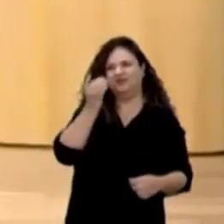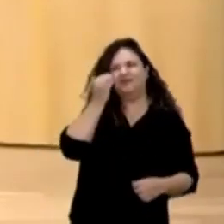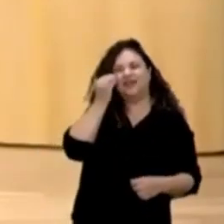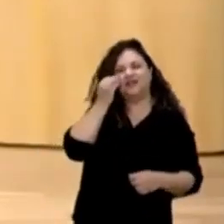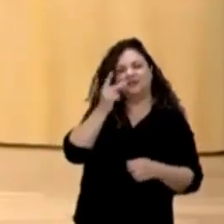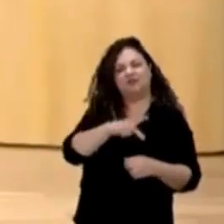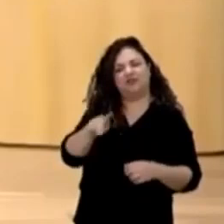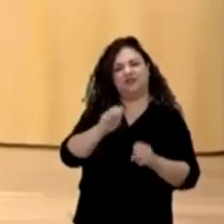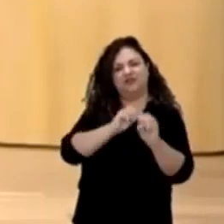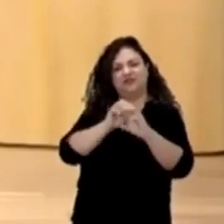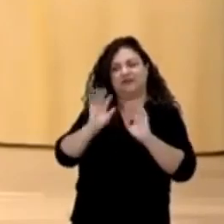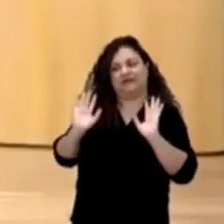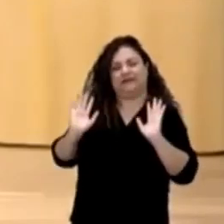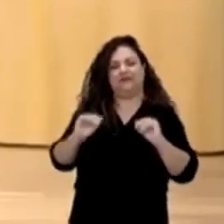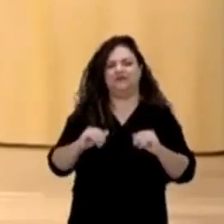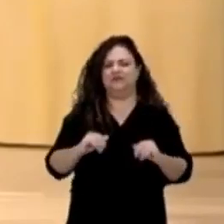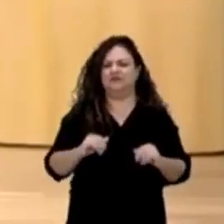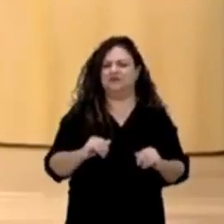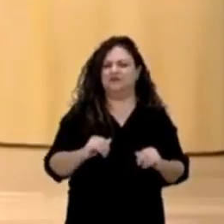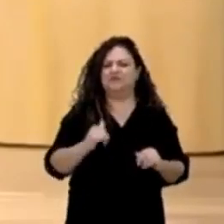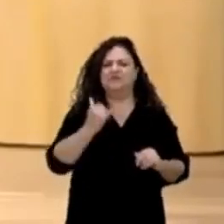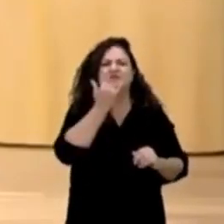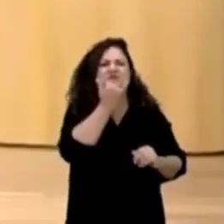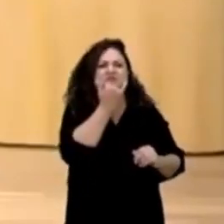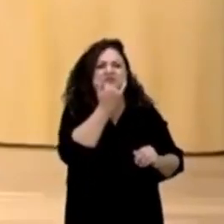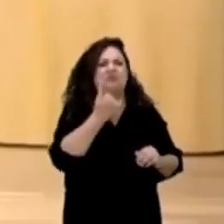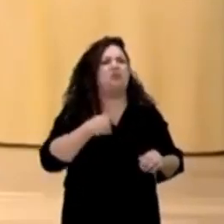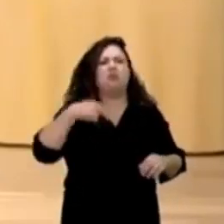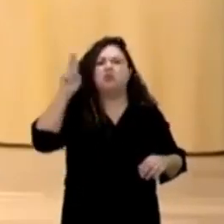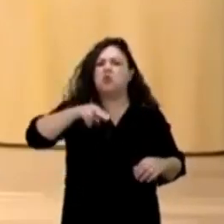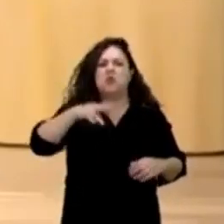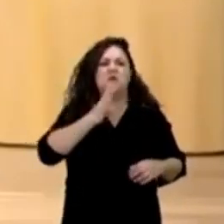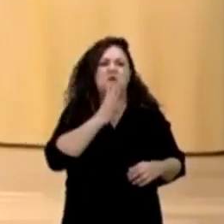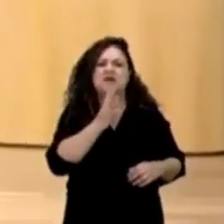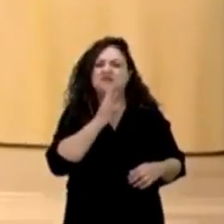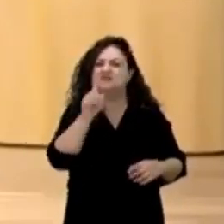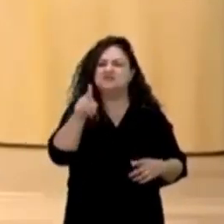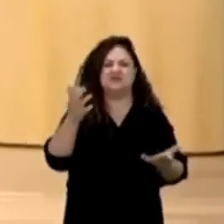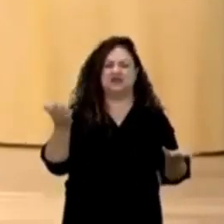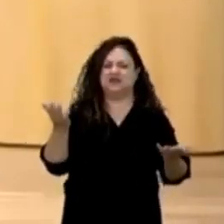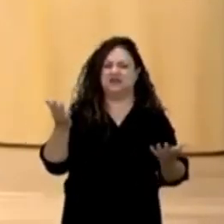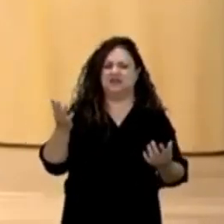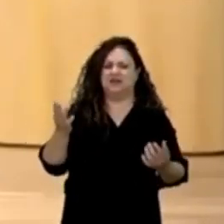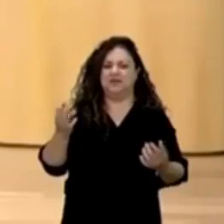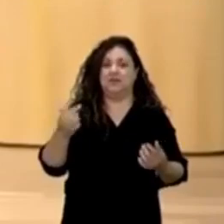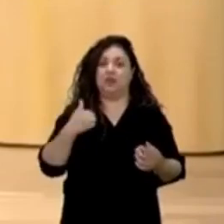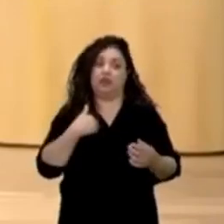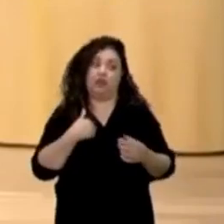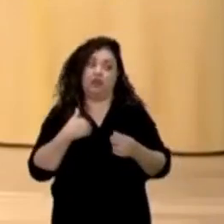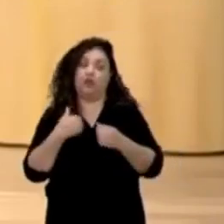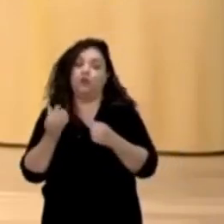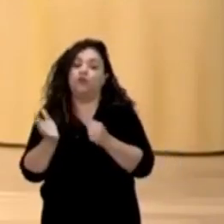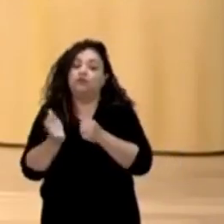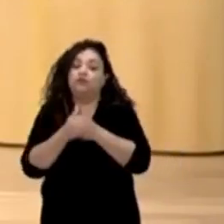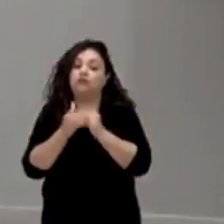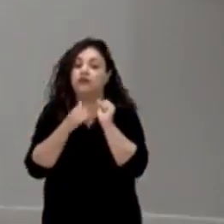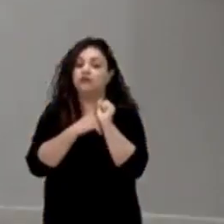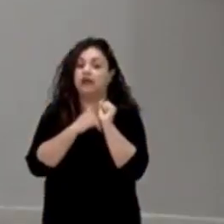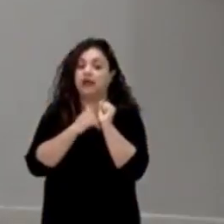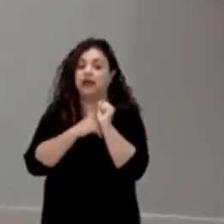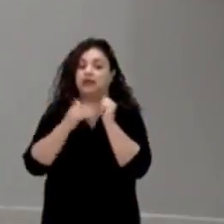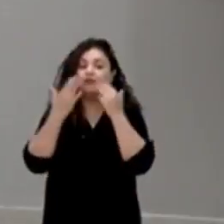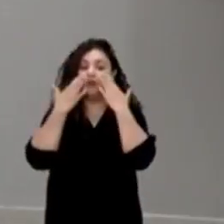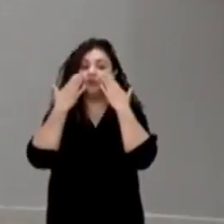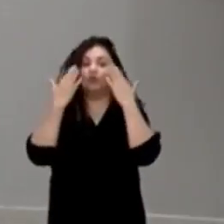professor. Nossa, eu nunca conheci um agente. Um agente especial, é isso? Eu sou uma agente secreta, mas aí minha cara teve